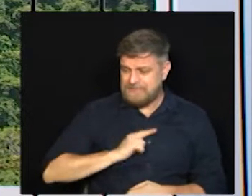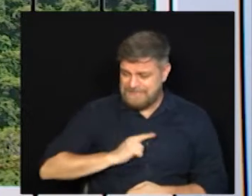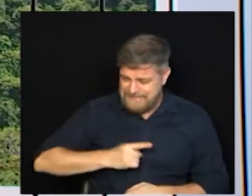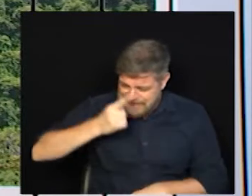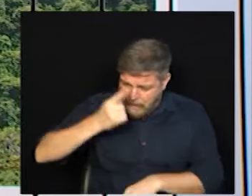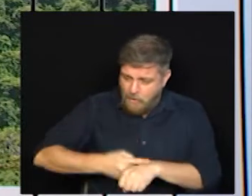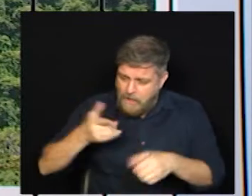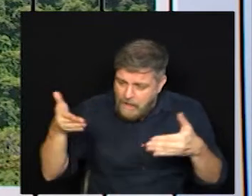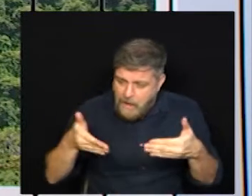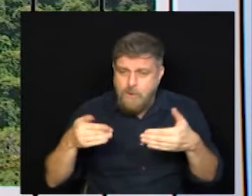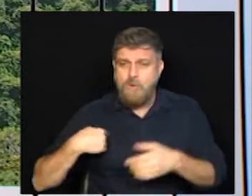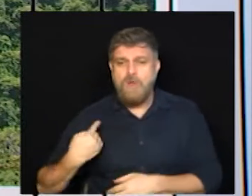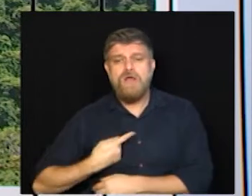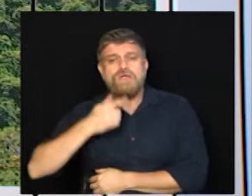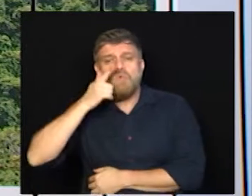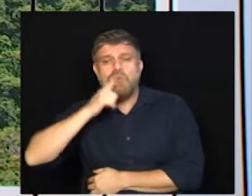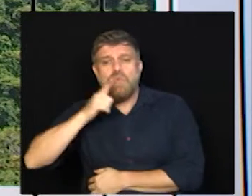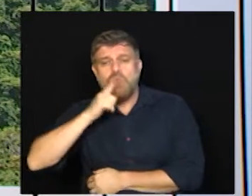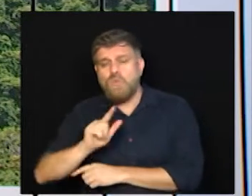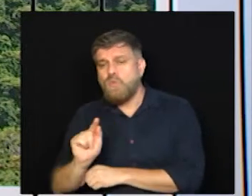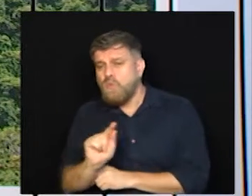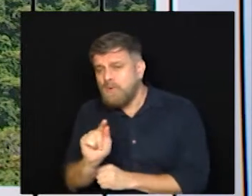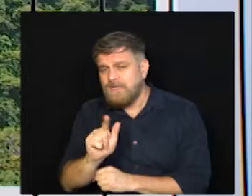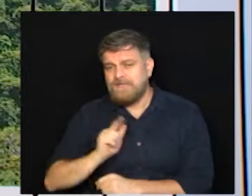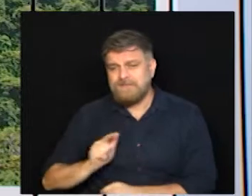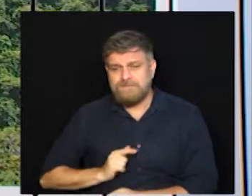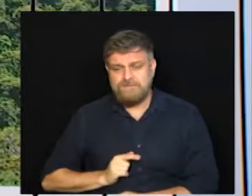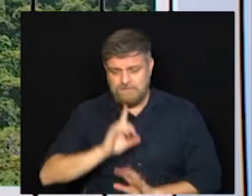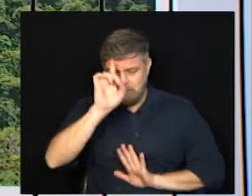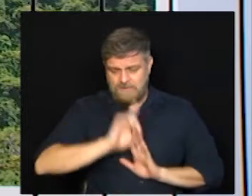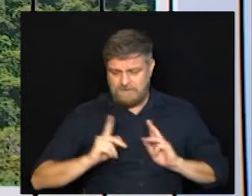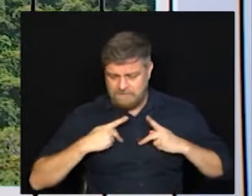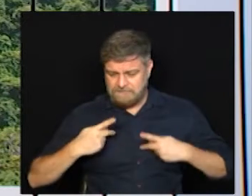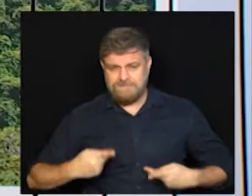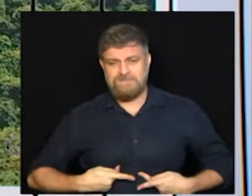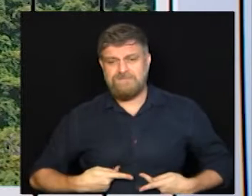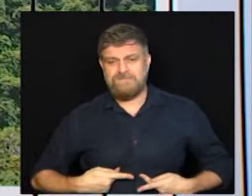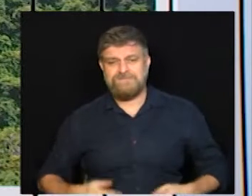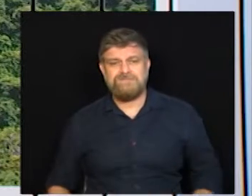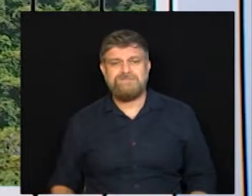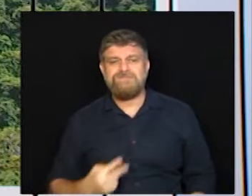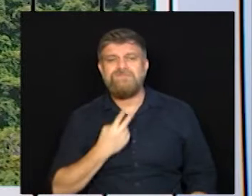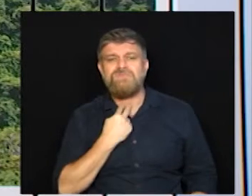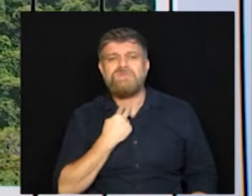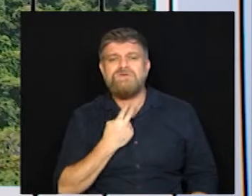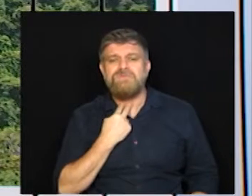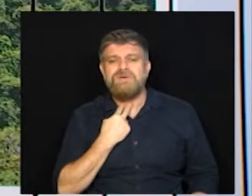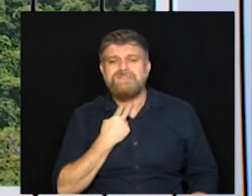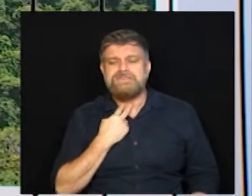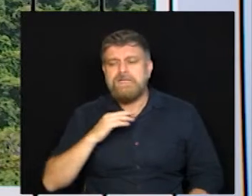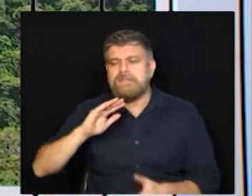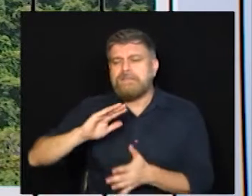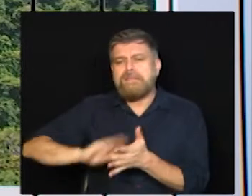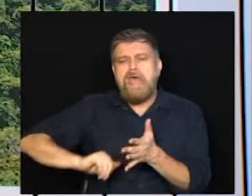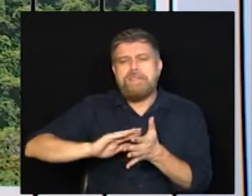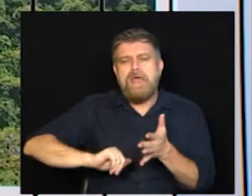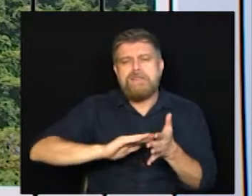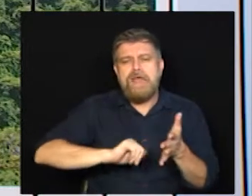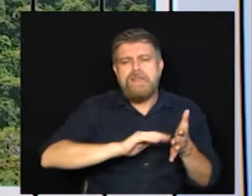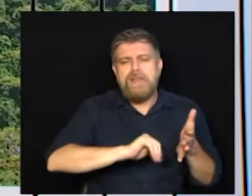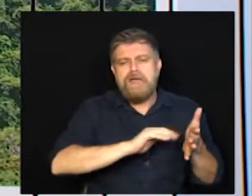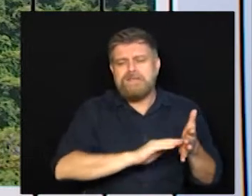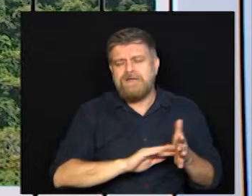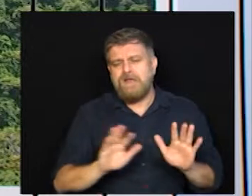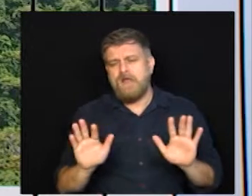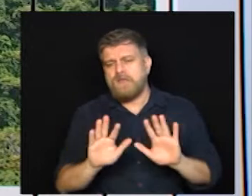para a gente conseguir fazer com que os direitos humanos não sejam mais ainda violados, né? E isso